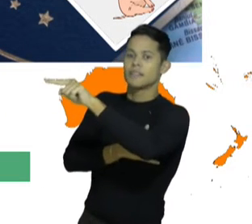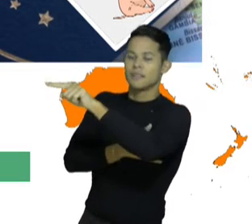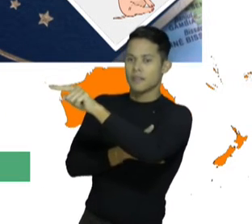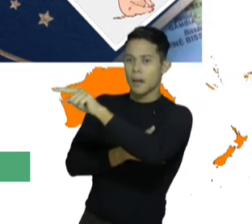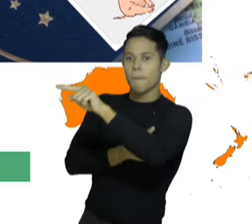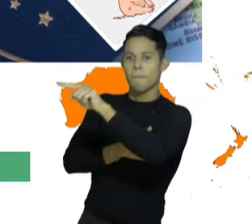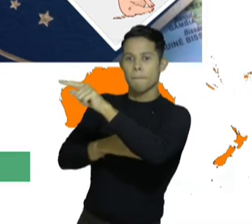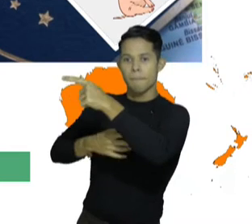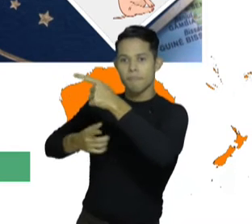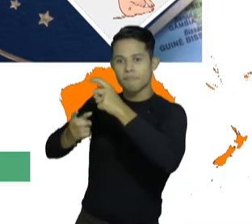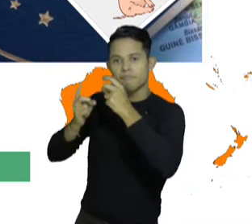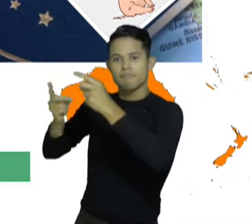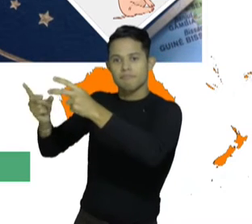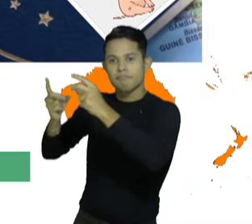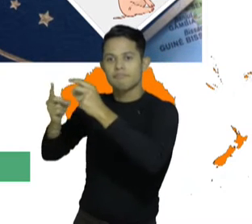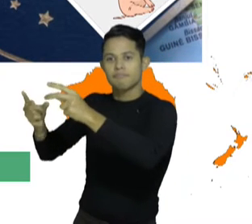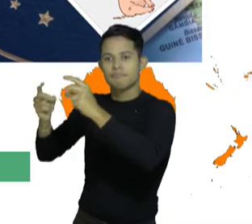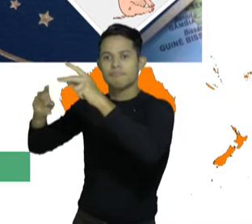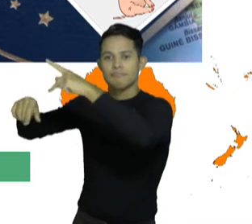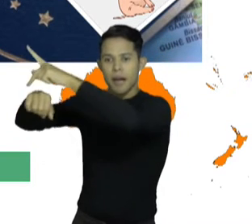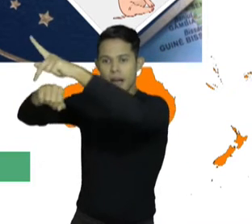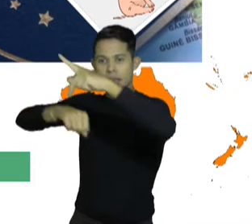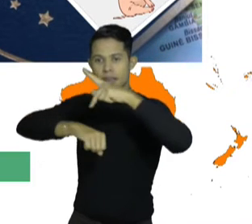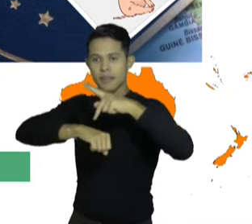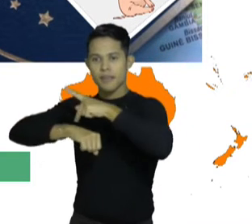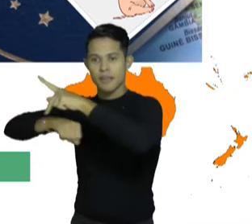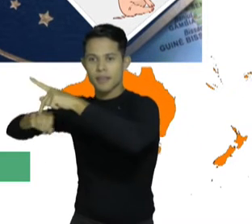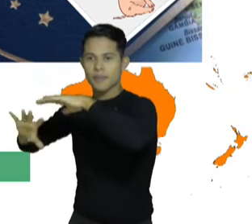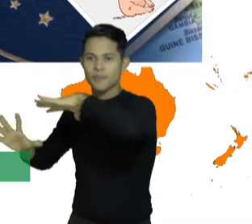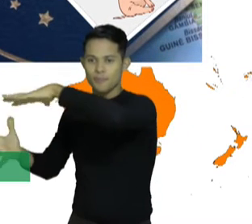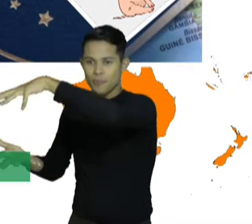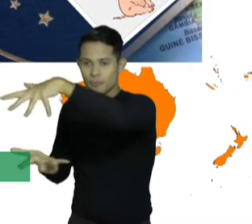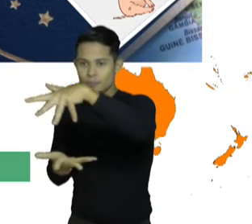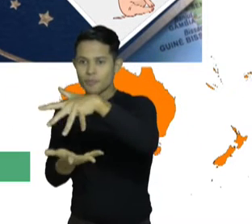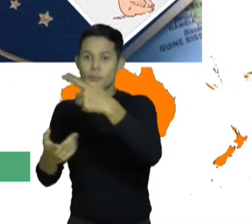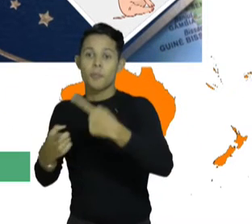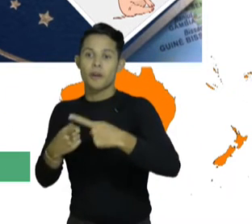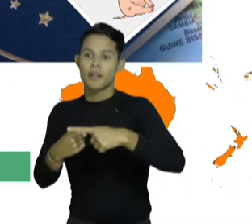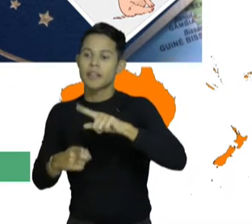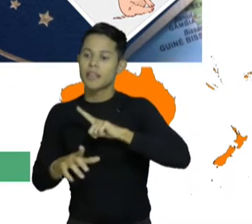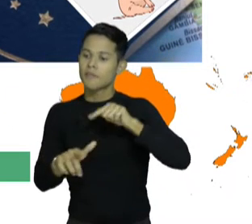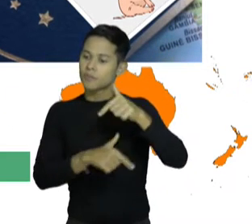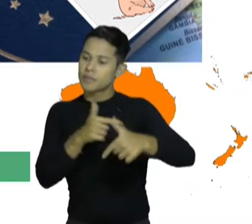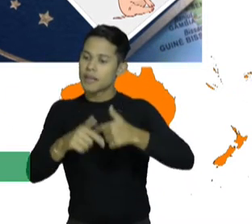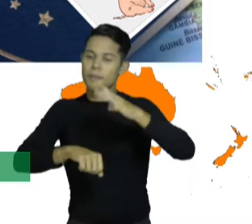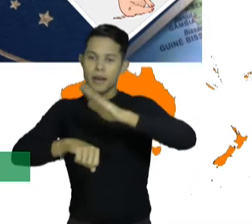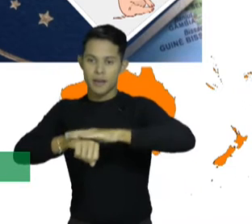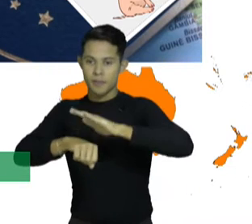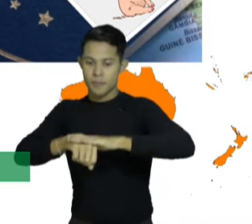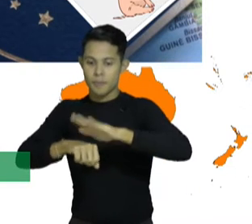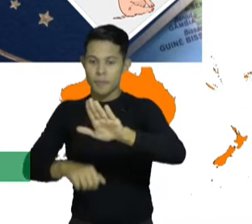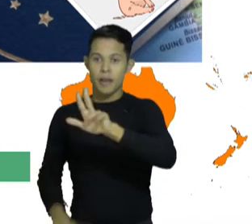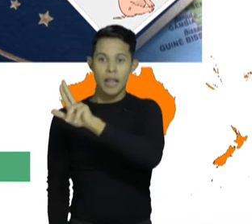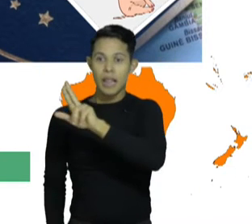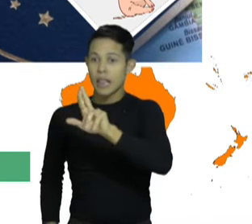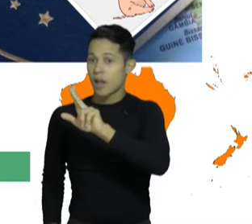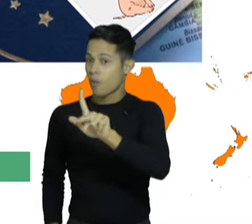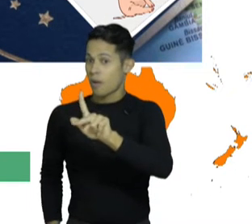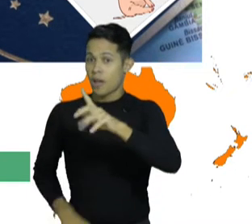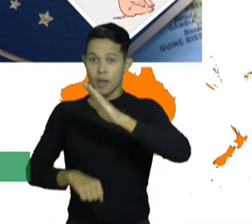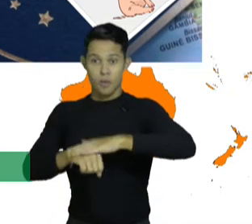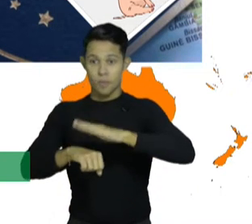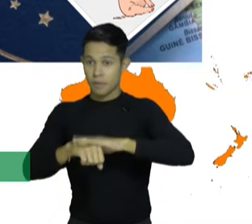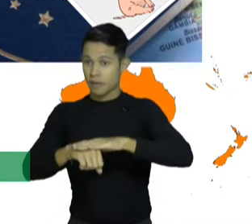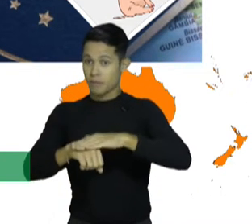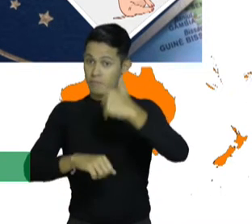por porque fizemos um trabalho com competência e aqui não foi competência do João do Pedro aqui